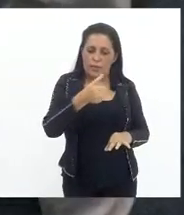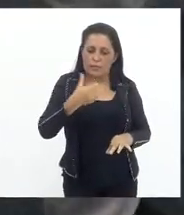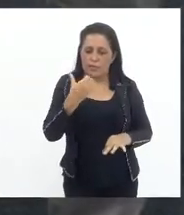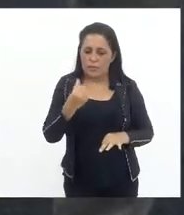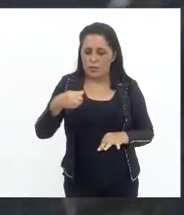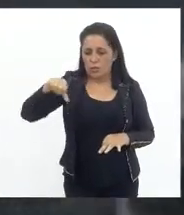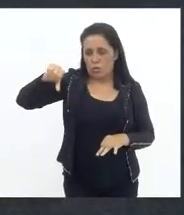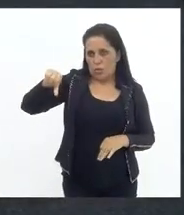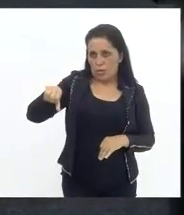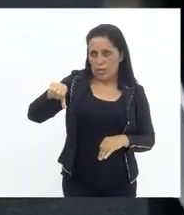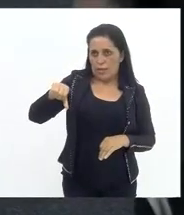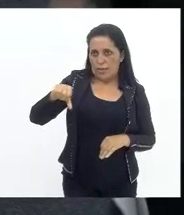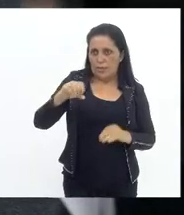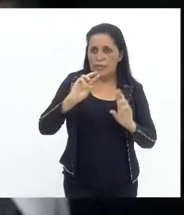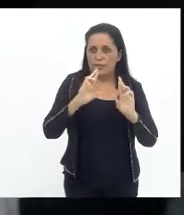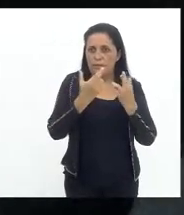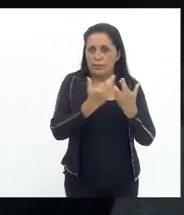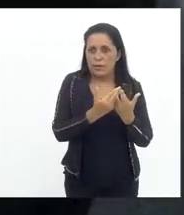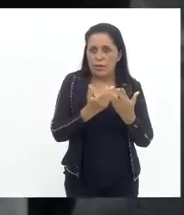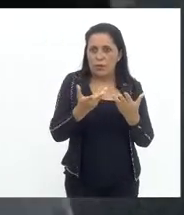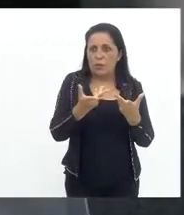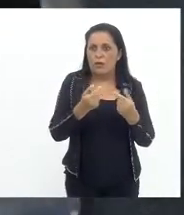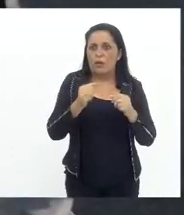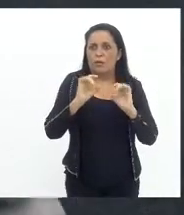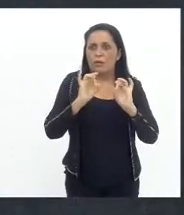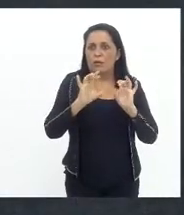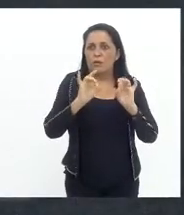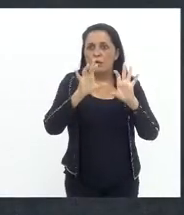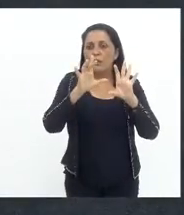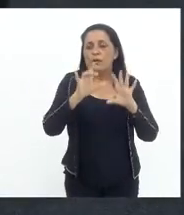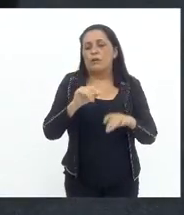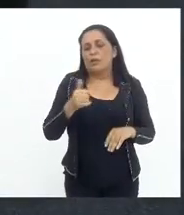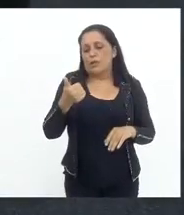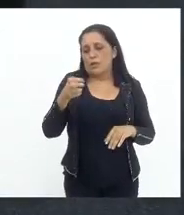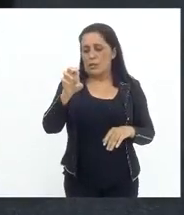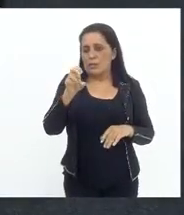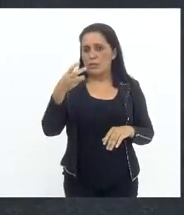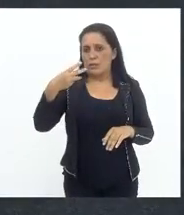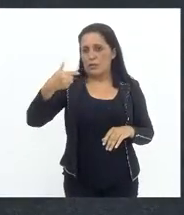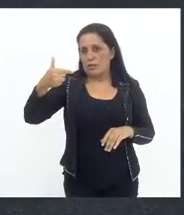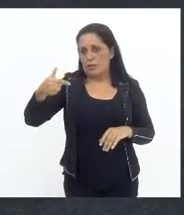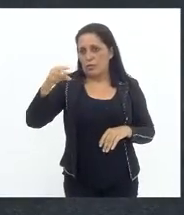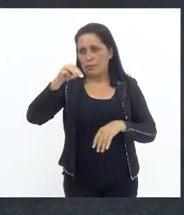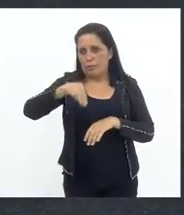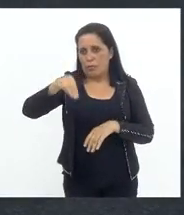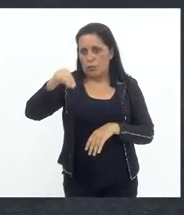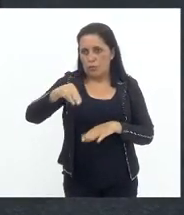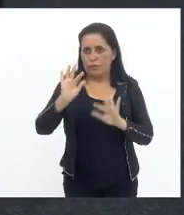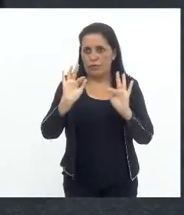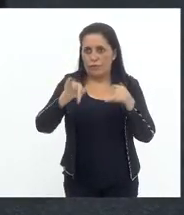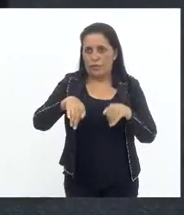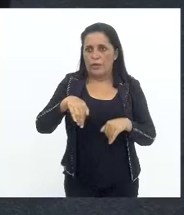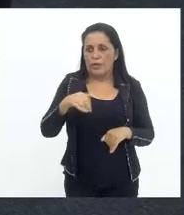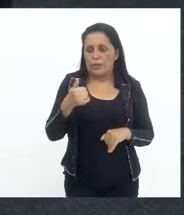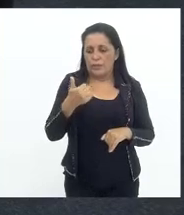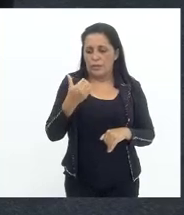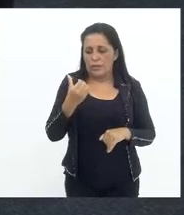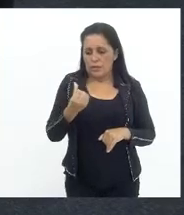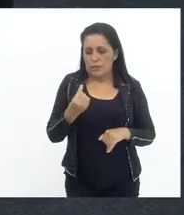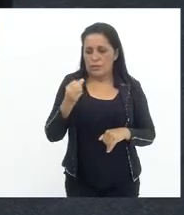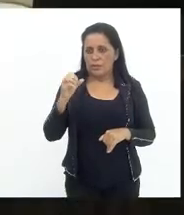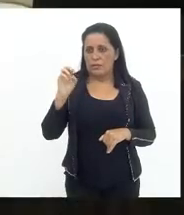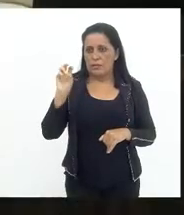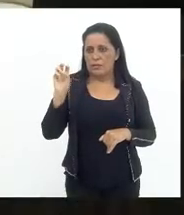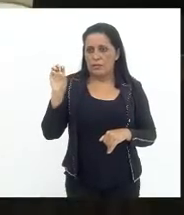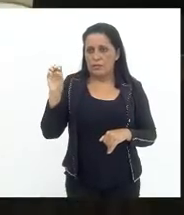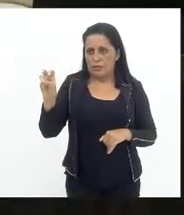169ª sessão extraordinária, que iniciada às 15h32, encerrou-se às